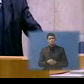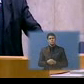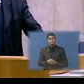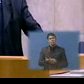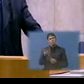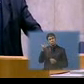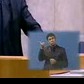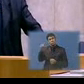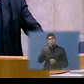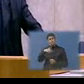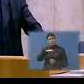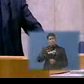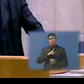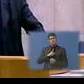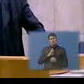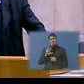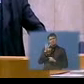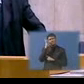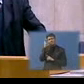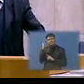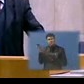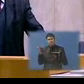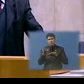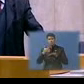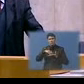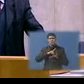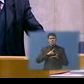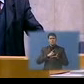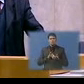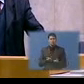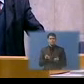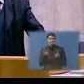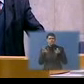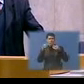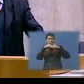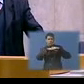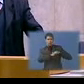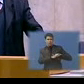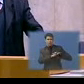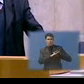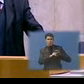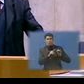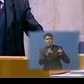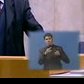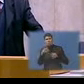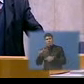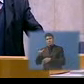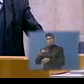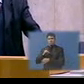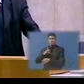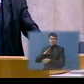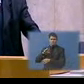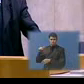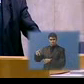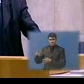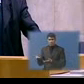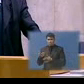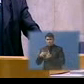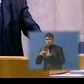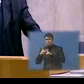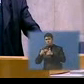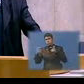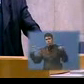Portanto, nós temos uma situação que nós temos muito dinheiro em caixa e a cidade com muitos problemas. Essa é a crítica que nós fazemos.